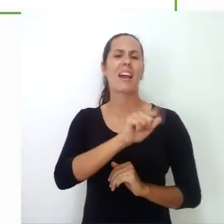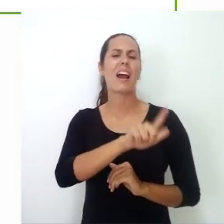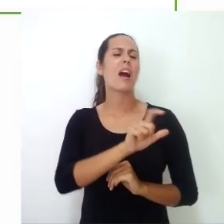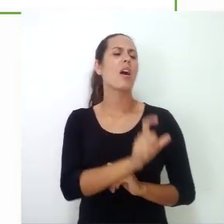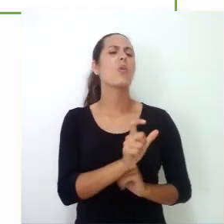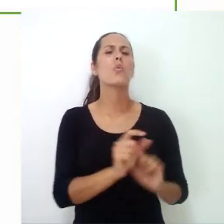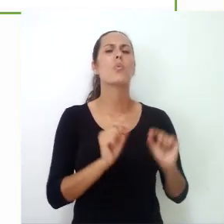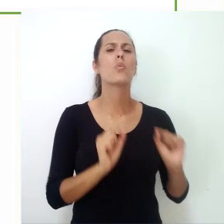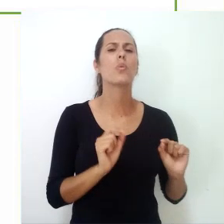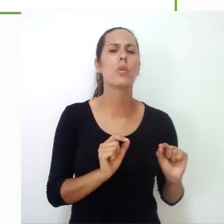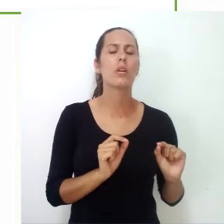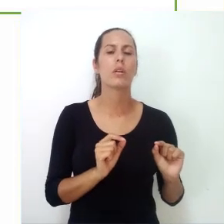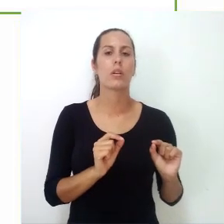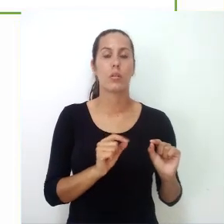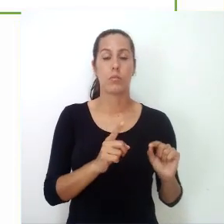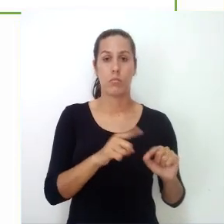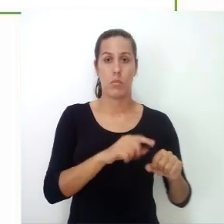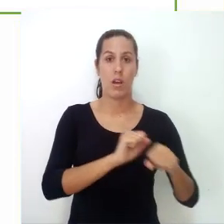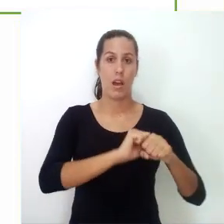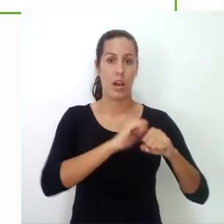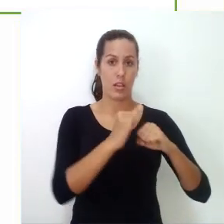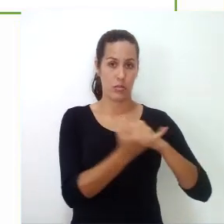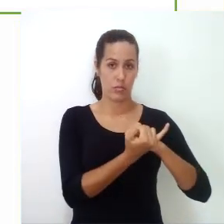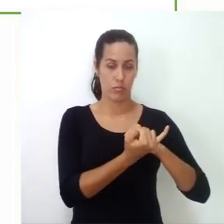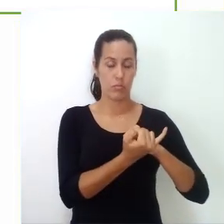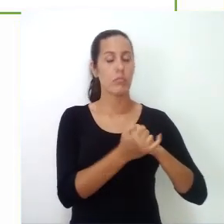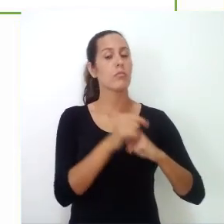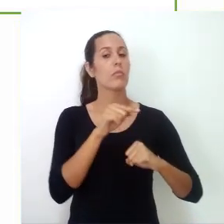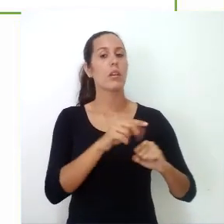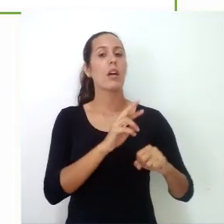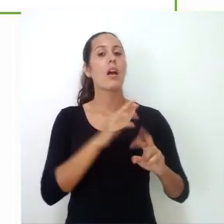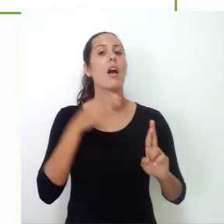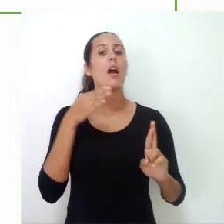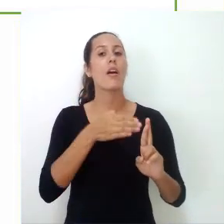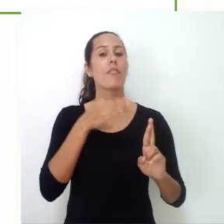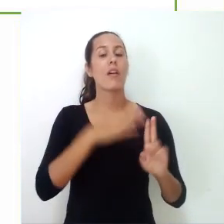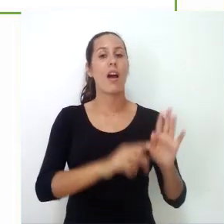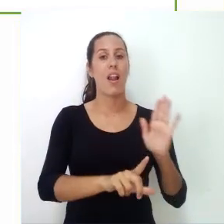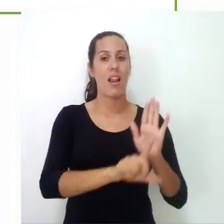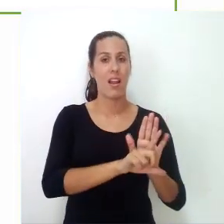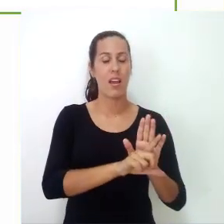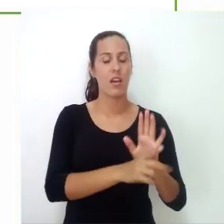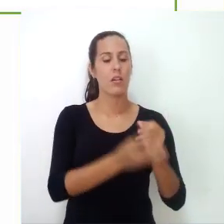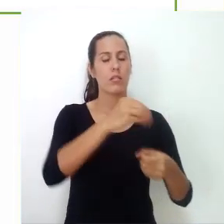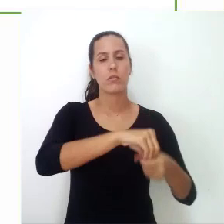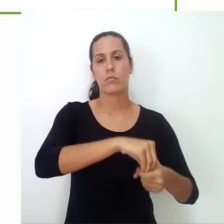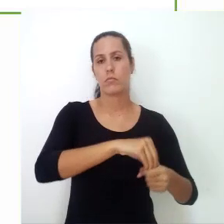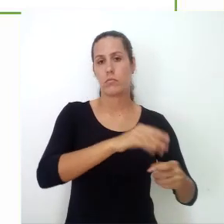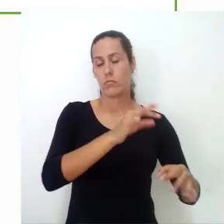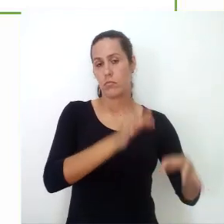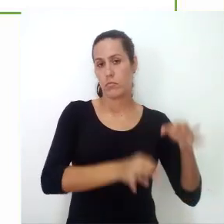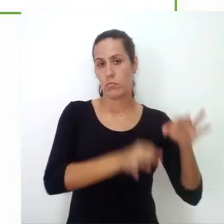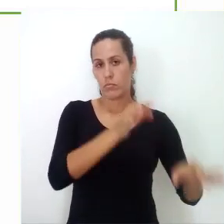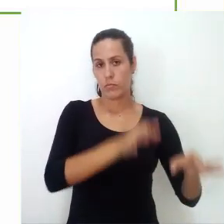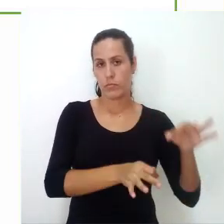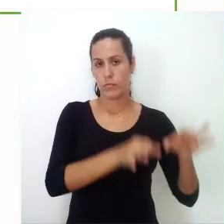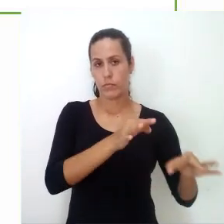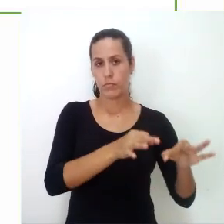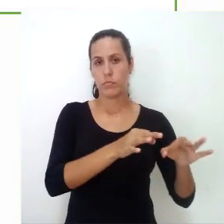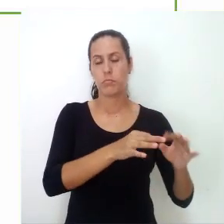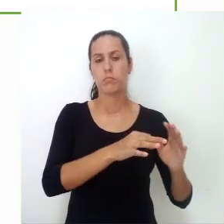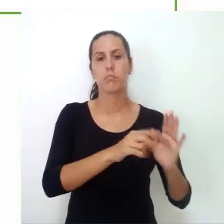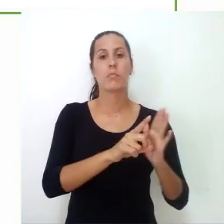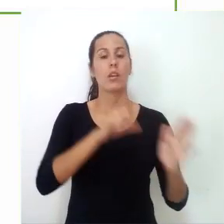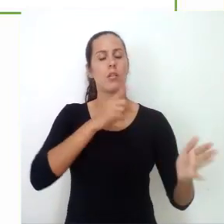é, vejam só, legal aí, adjetivo, que se refere às leis judiciais, estabelecido,